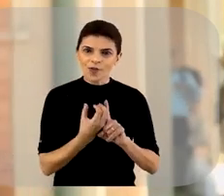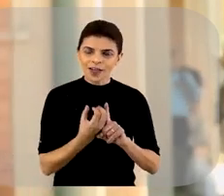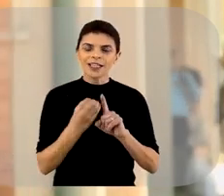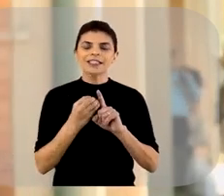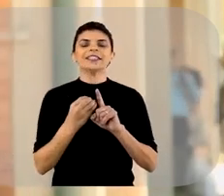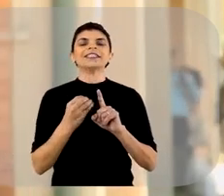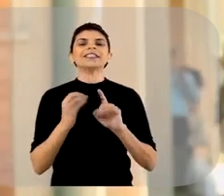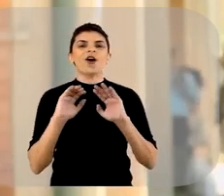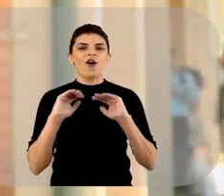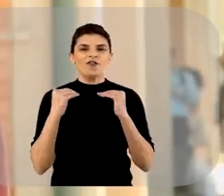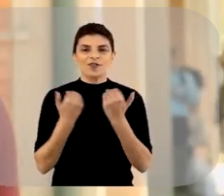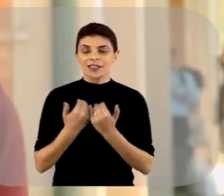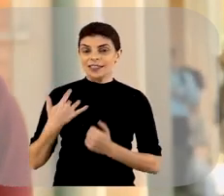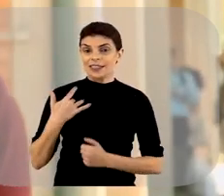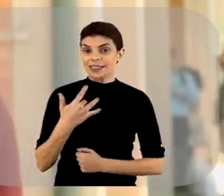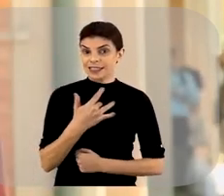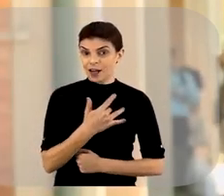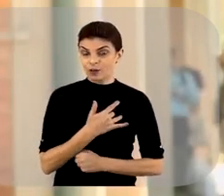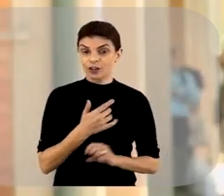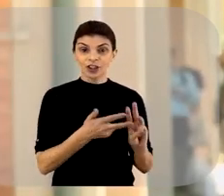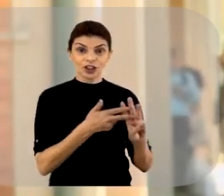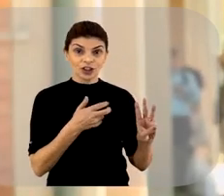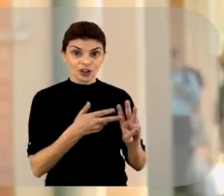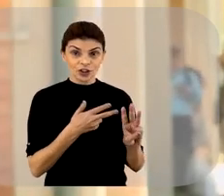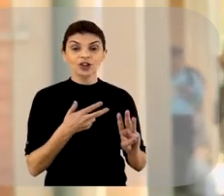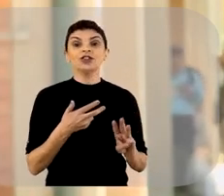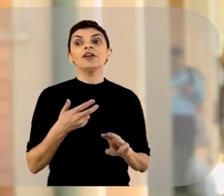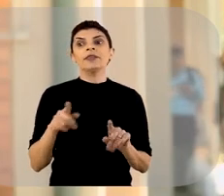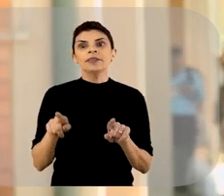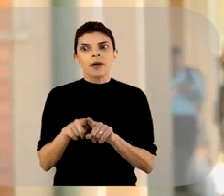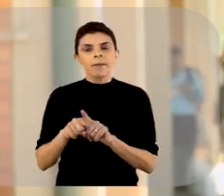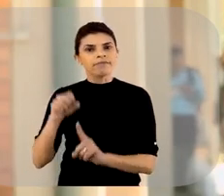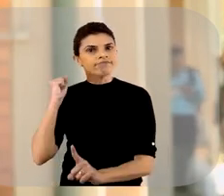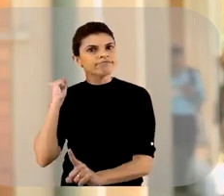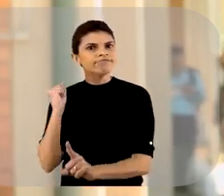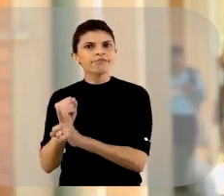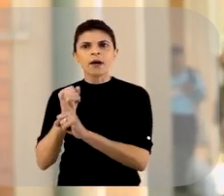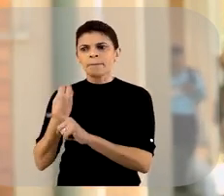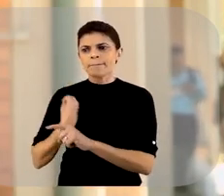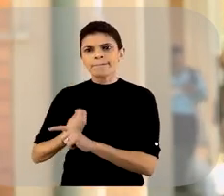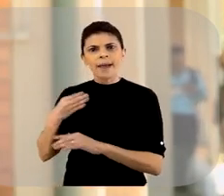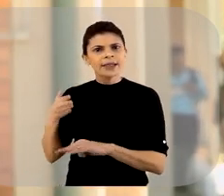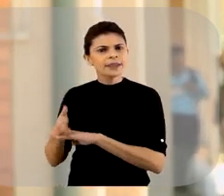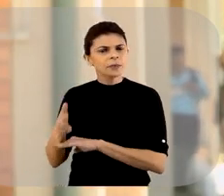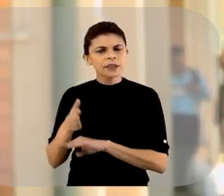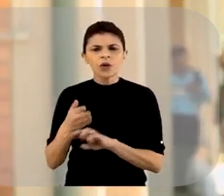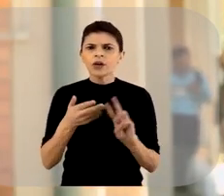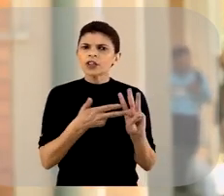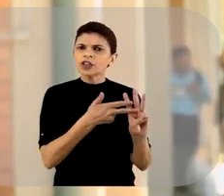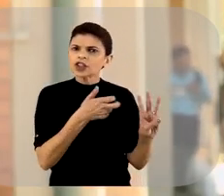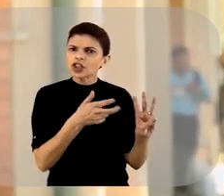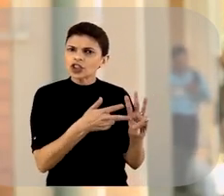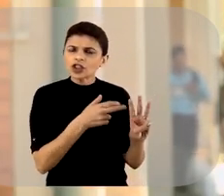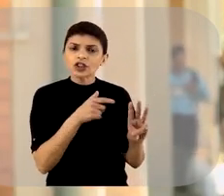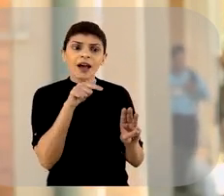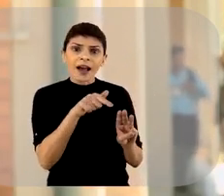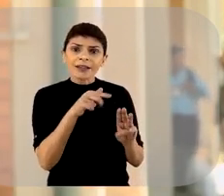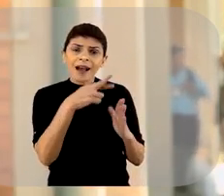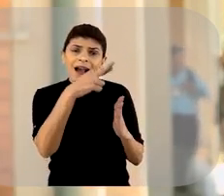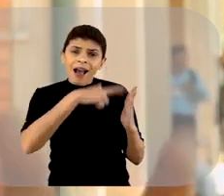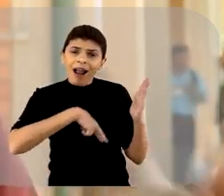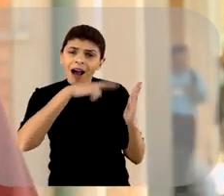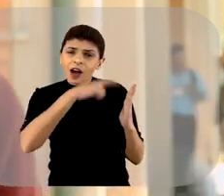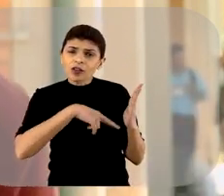em 93, que também foi emblemática, uma participação indígena muito grande, e que naquele